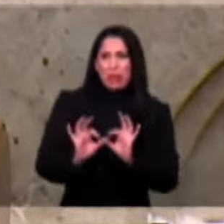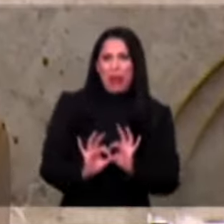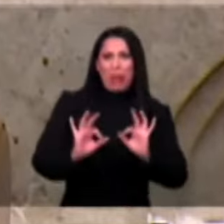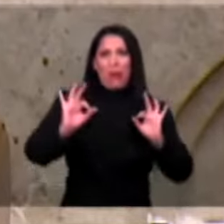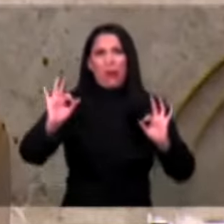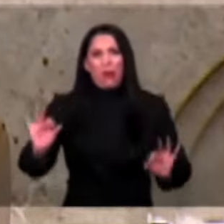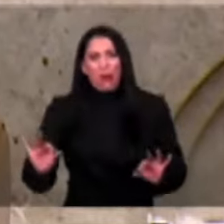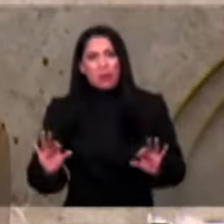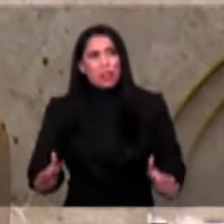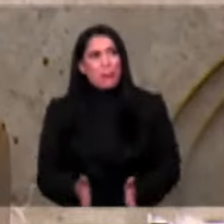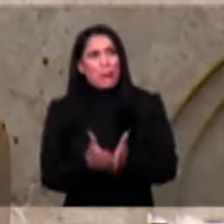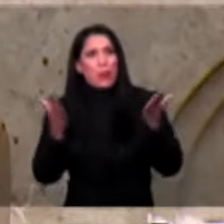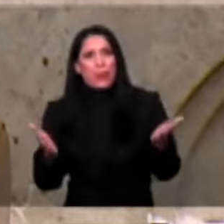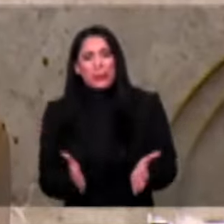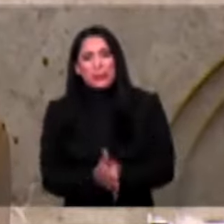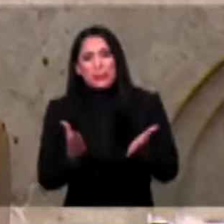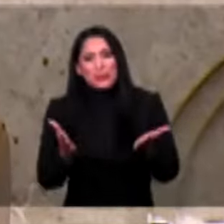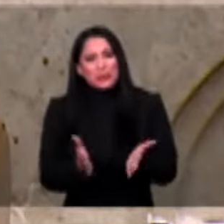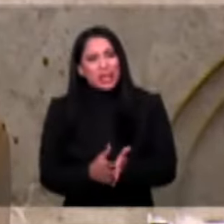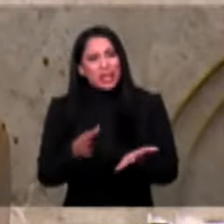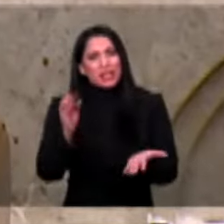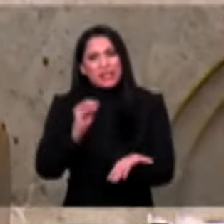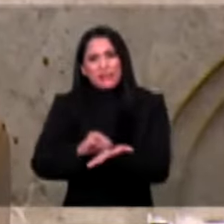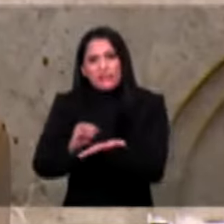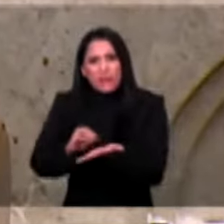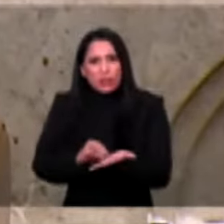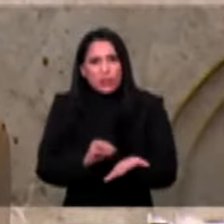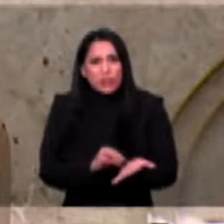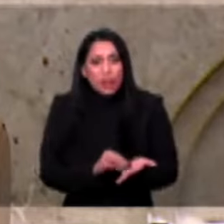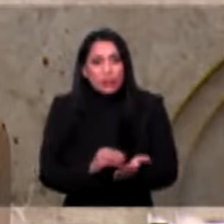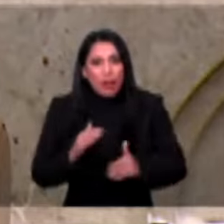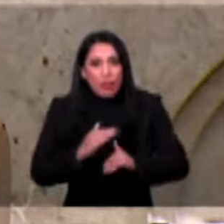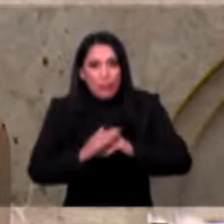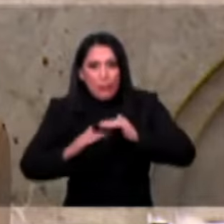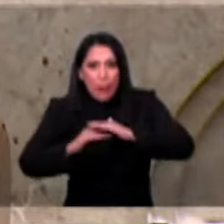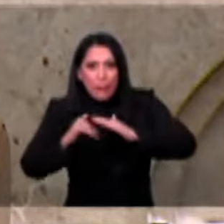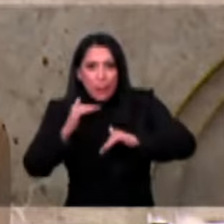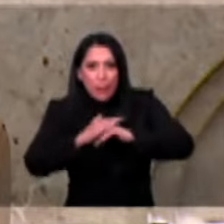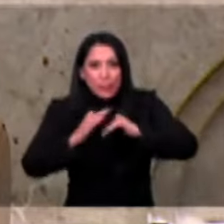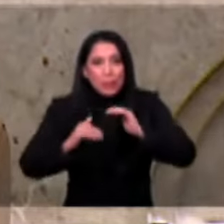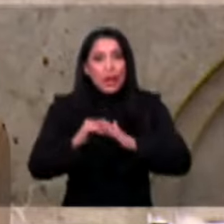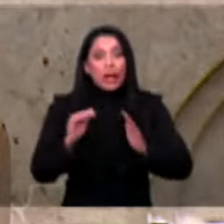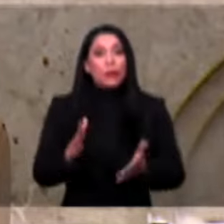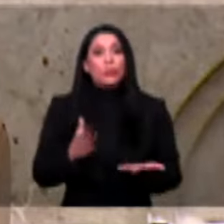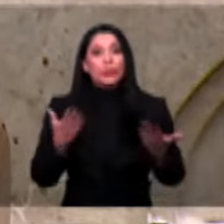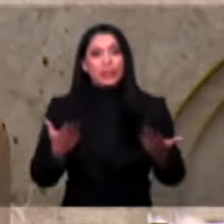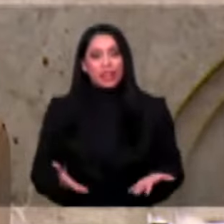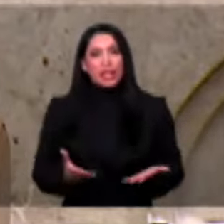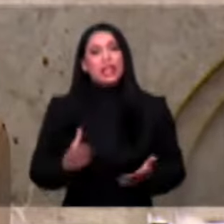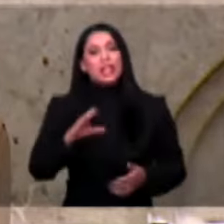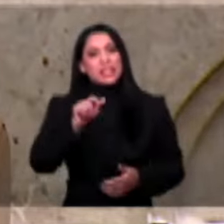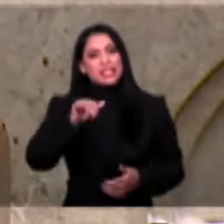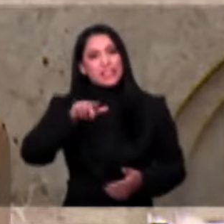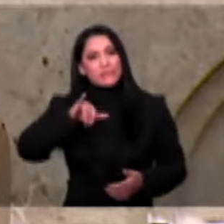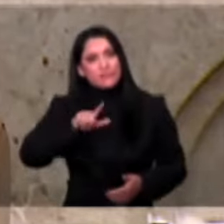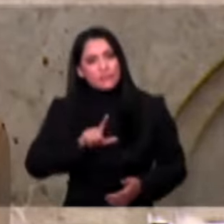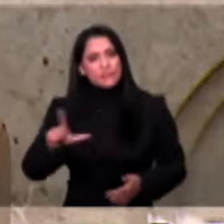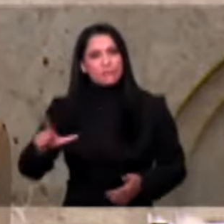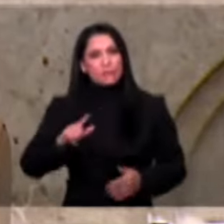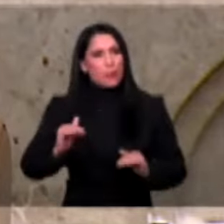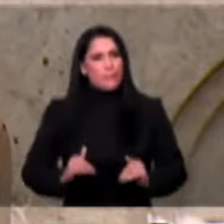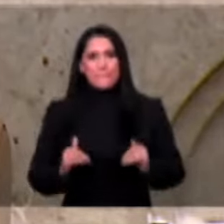à pobreza e desamparo, para construir silenciosamente a maior civilização até